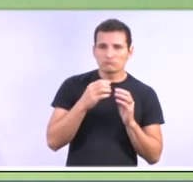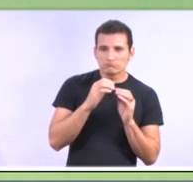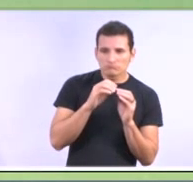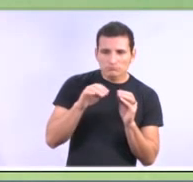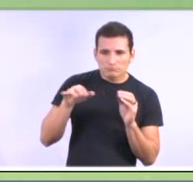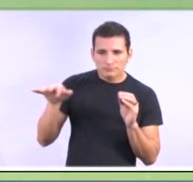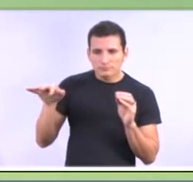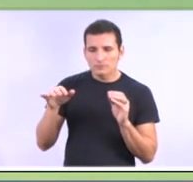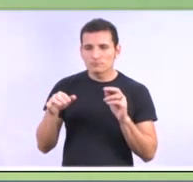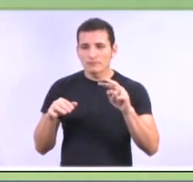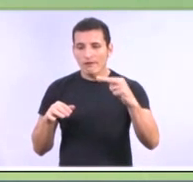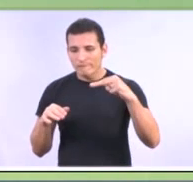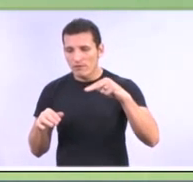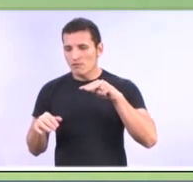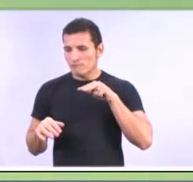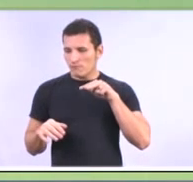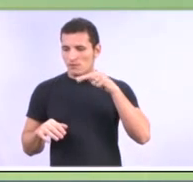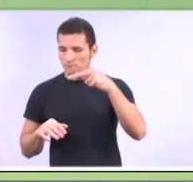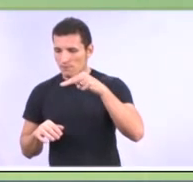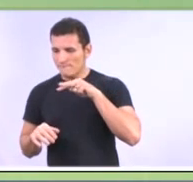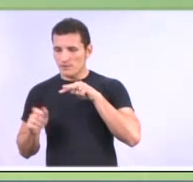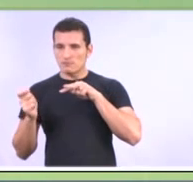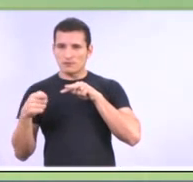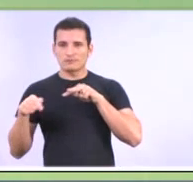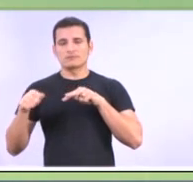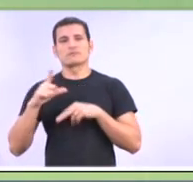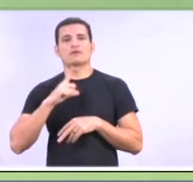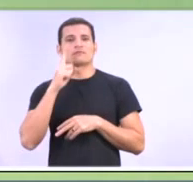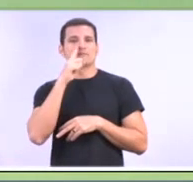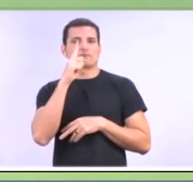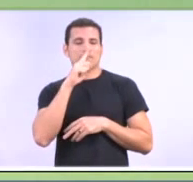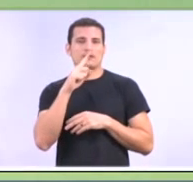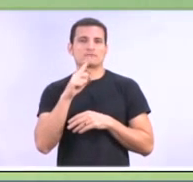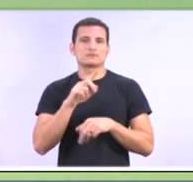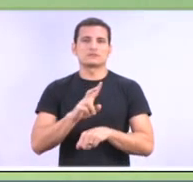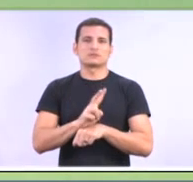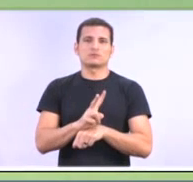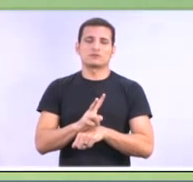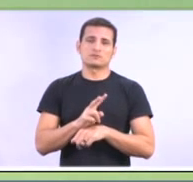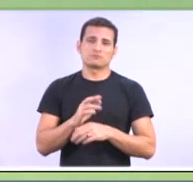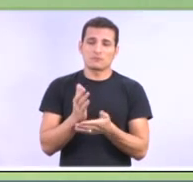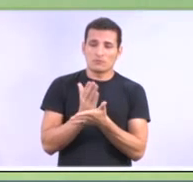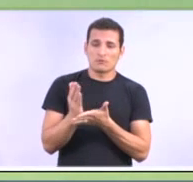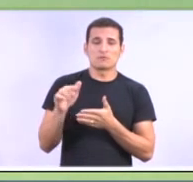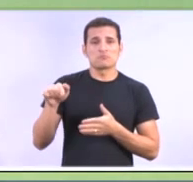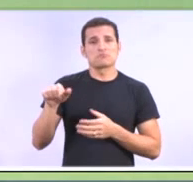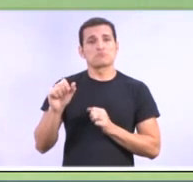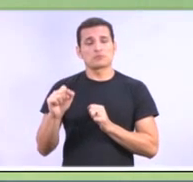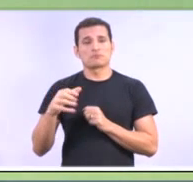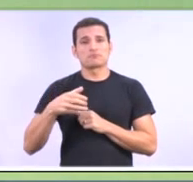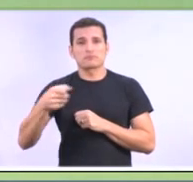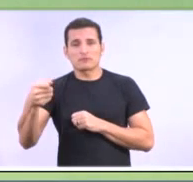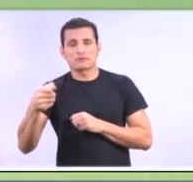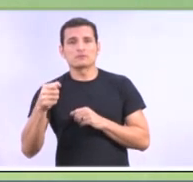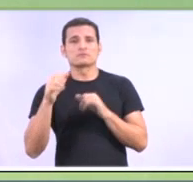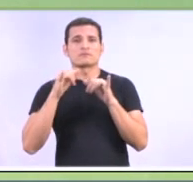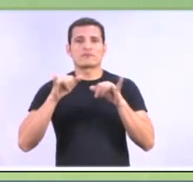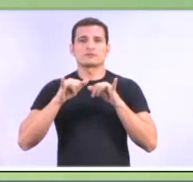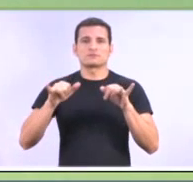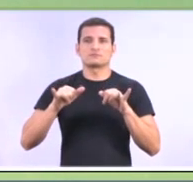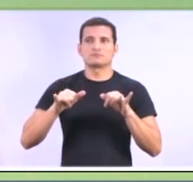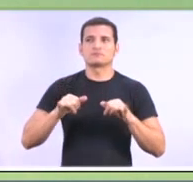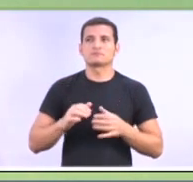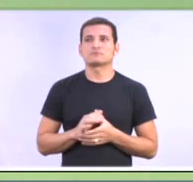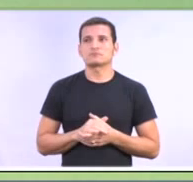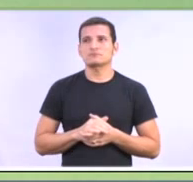que a minha informação ali está tendo uma falha de segurança. Ou seja, alguém pode pegar mesmo que a informação não é endereçada a ela,